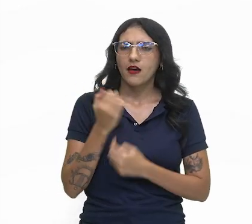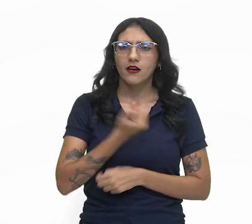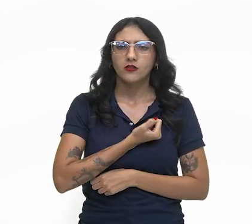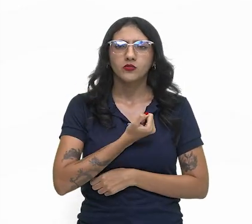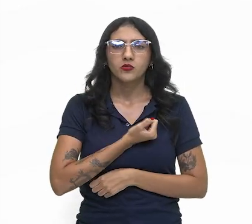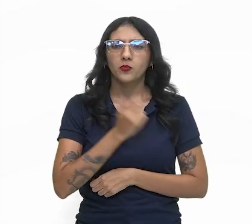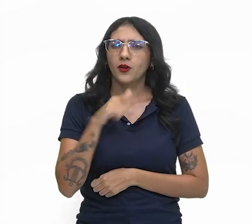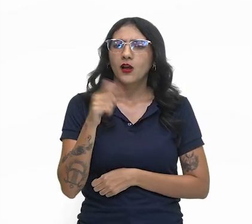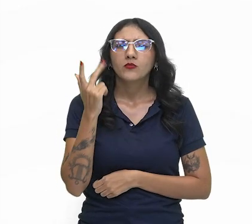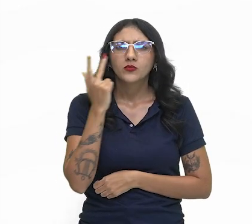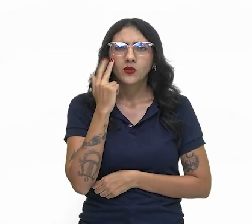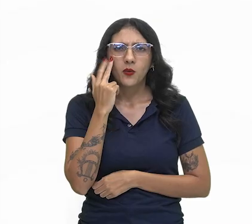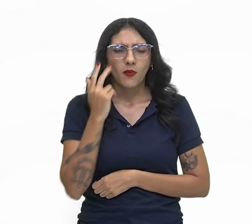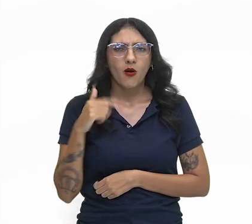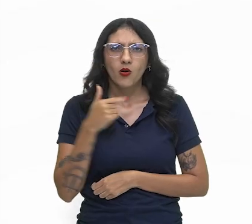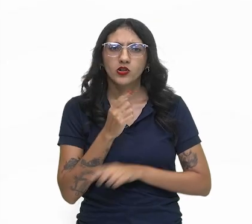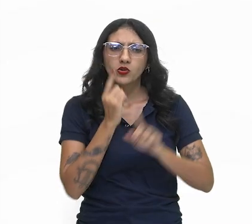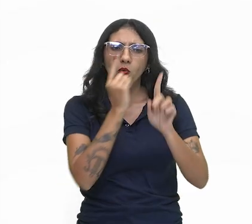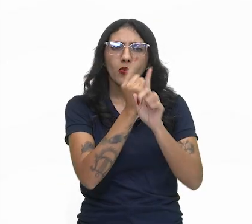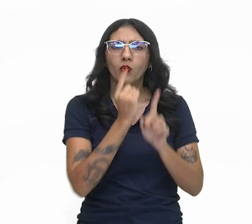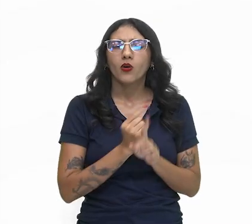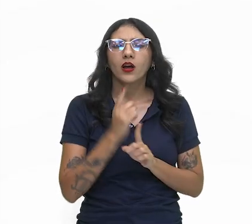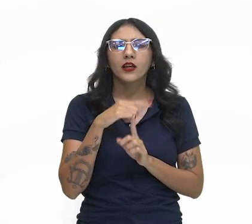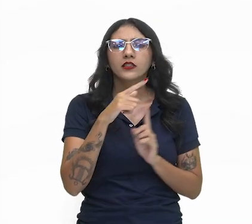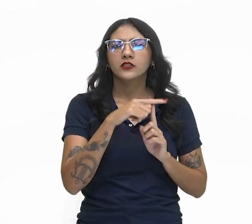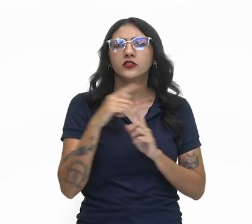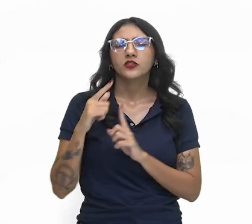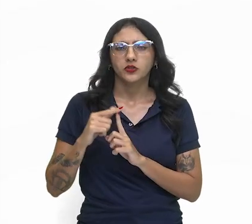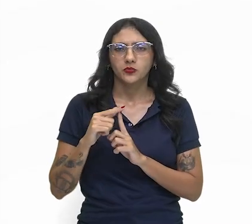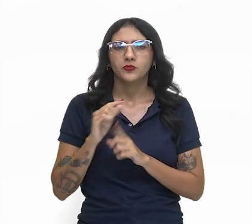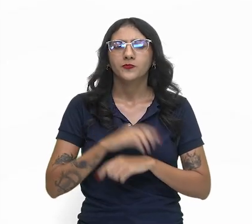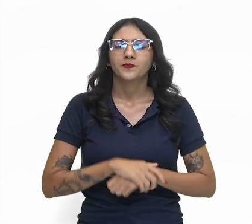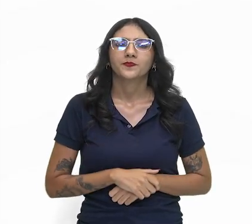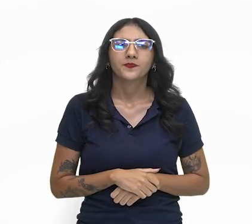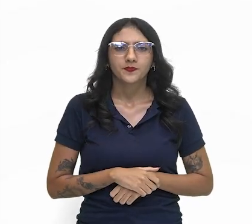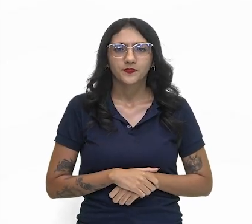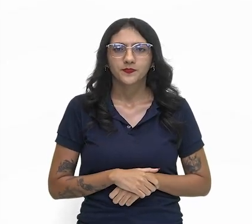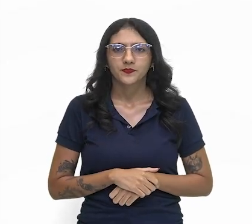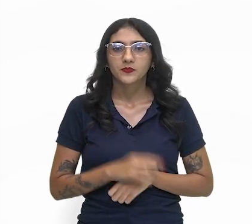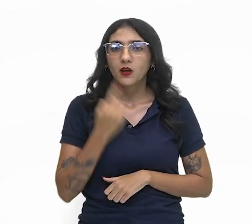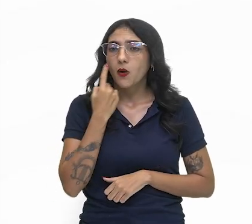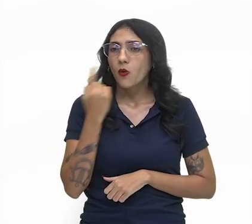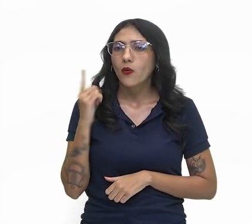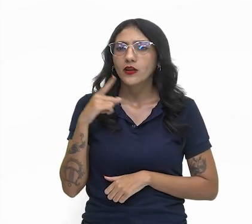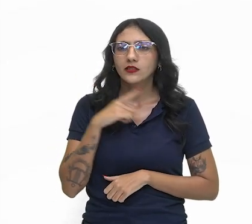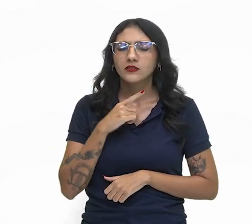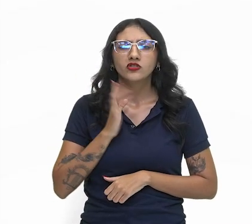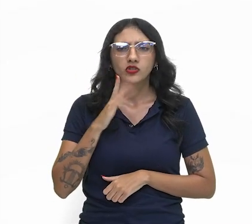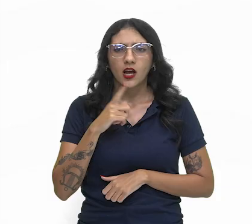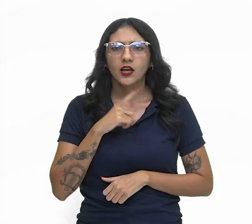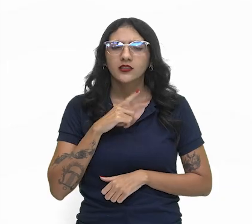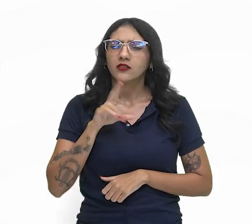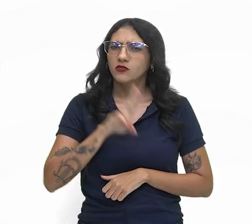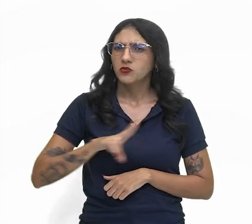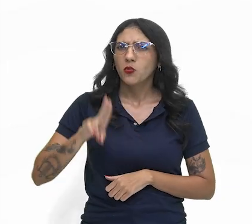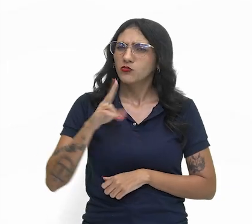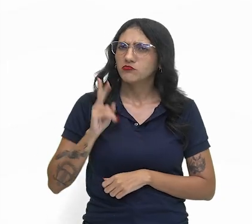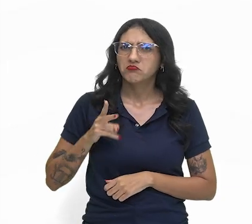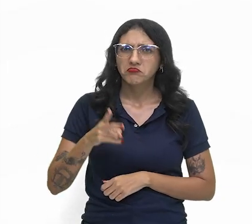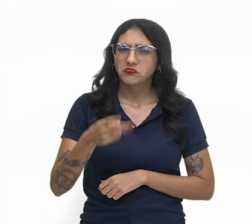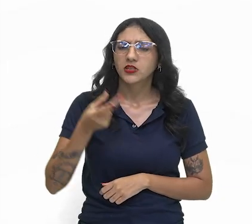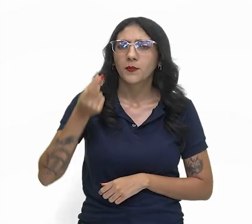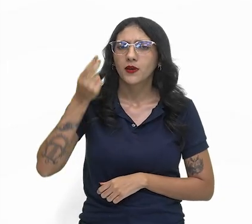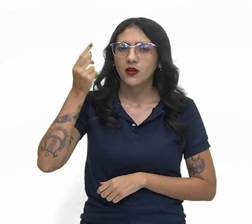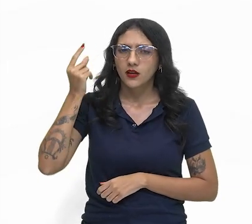muito comum a gente encontrar nas farmácias aí para vender esse tipo de termômetro. Esse termômetro aqui, mas esse termômetro já foi utilizado muito,